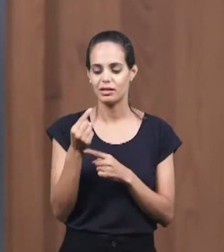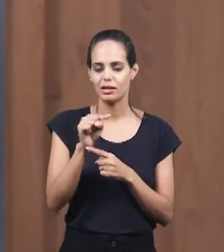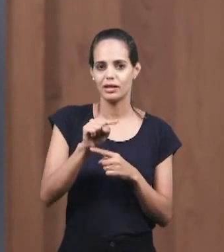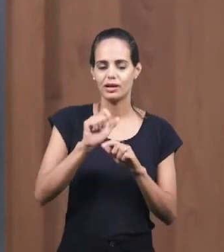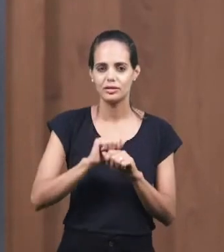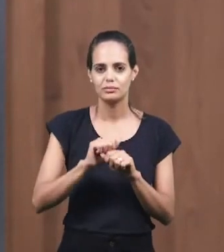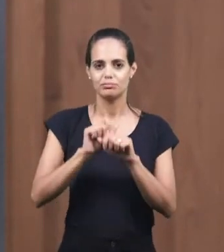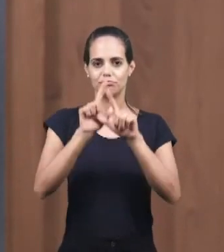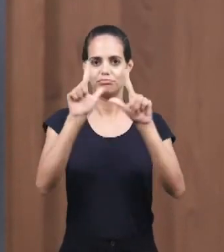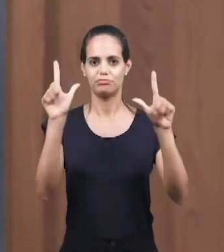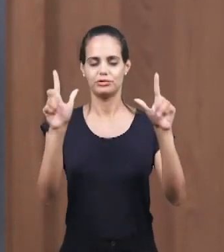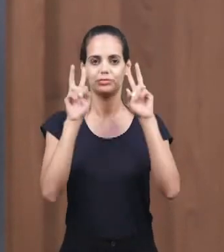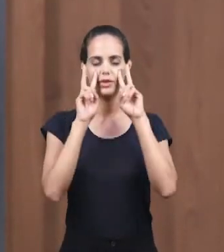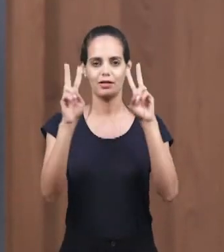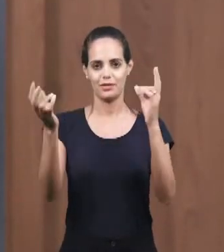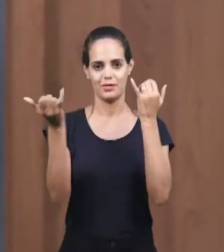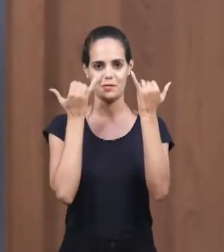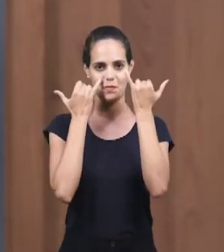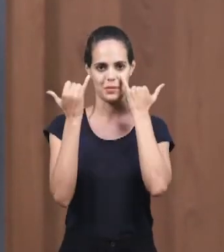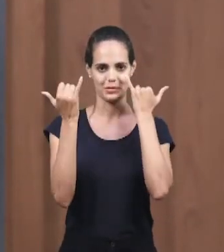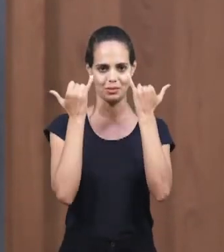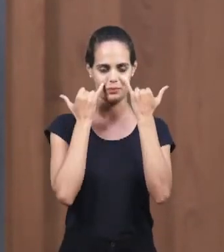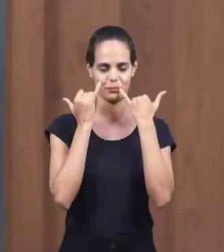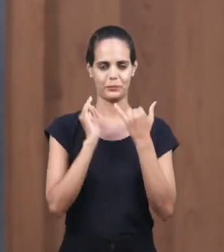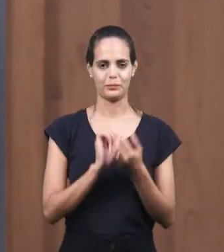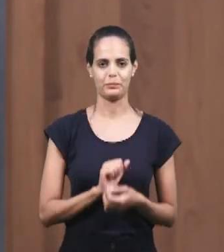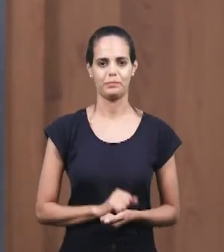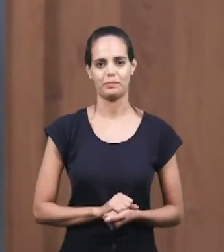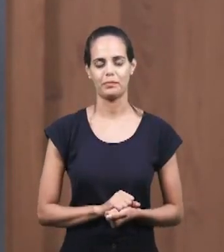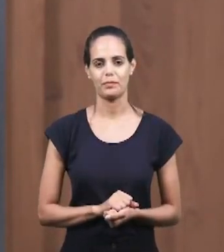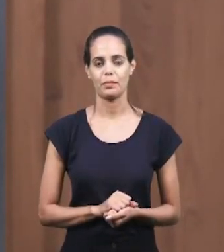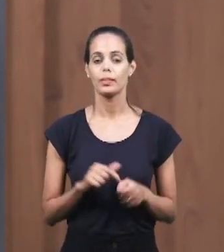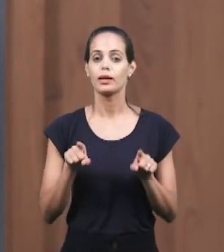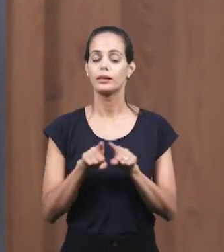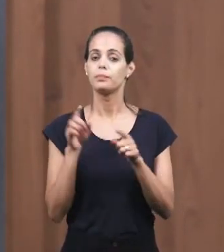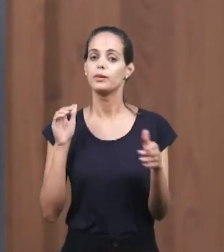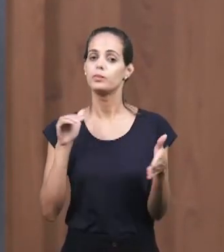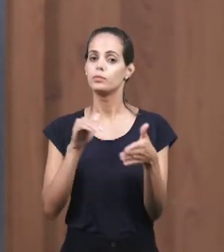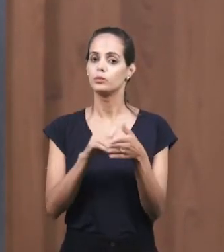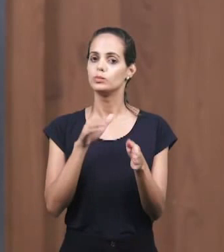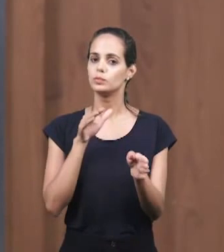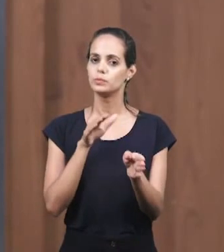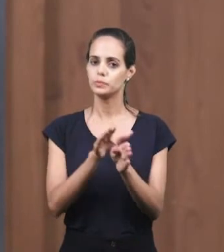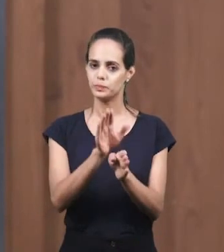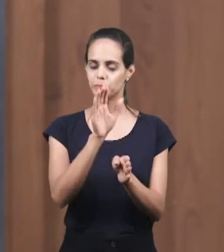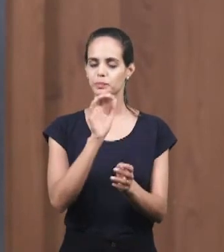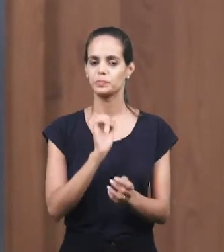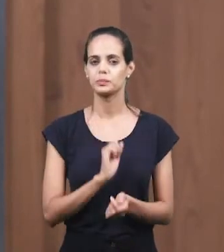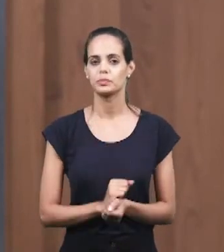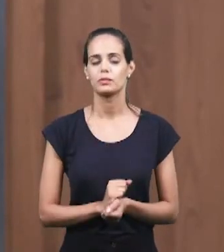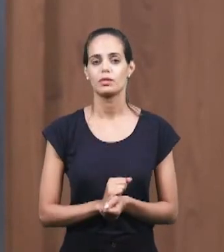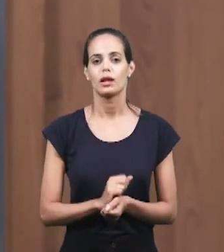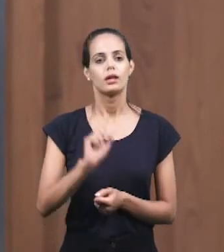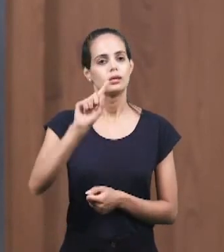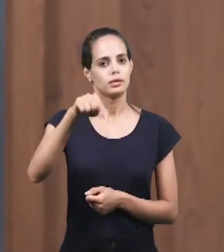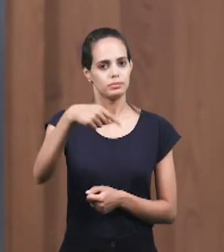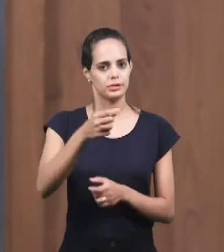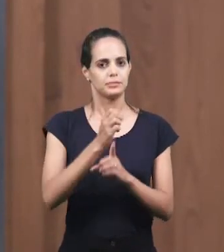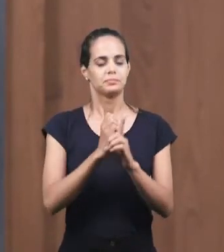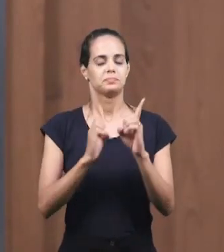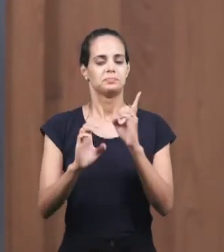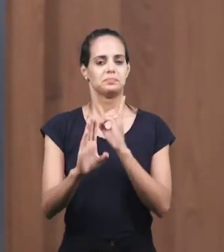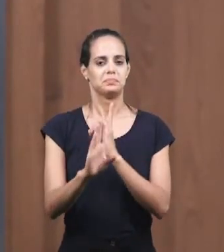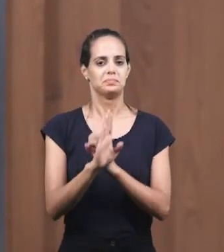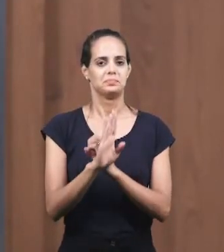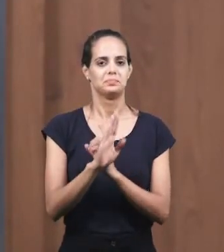ali no site da Rádio Manaim essa informação. Agora, quero fazer uma última recomendação. Daqui a pouco nós teremos a